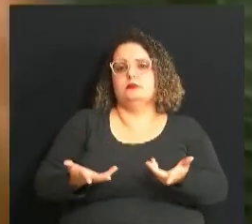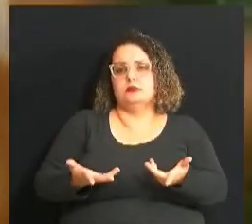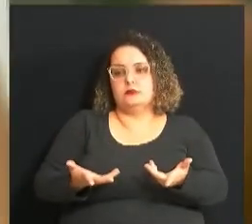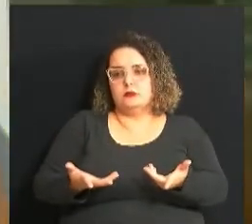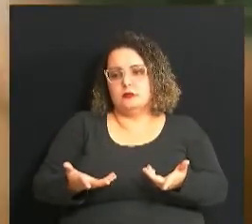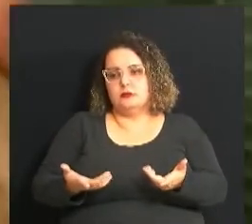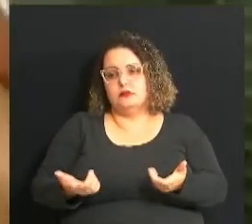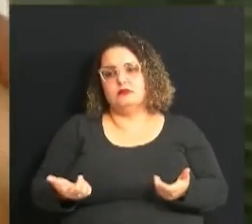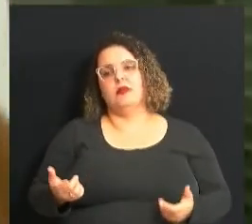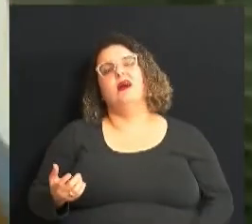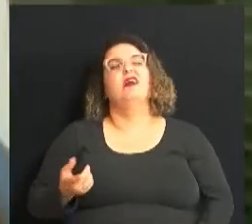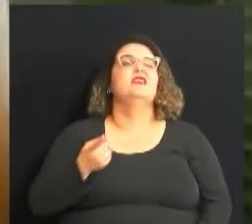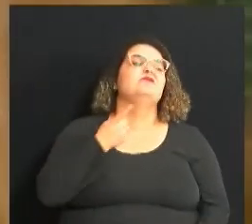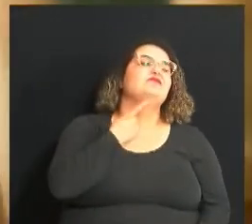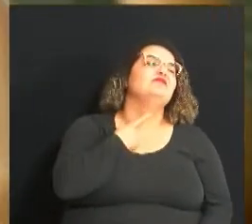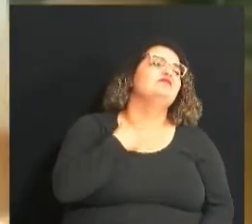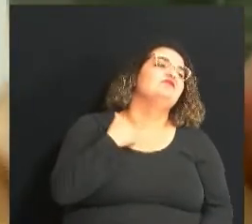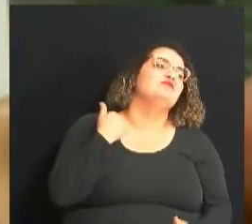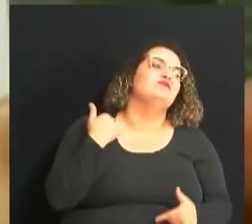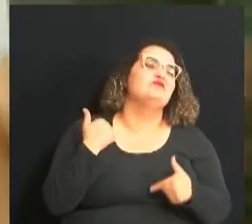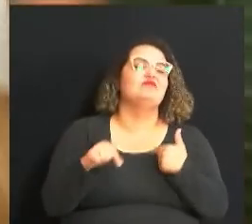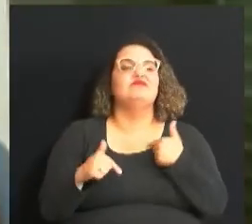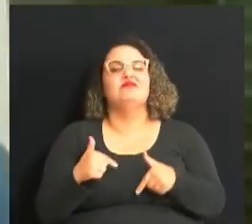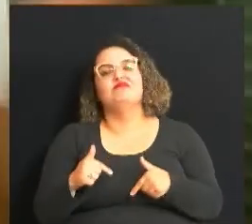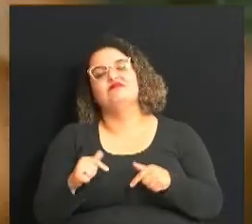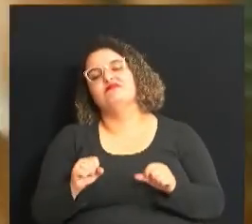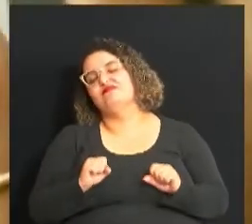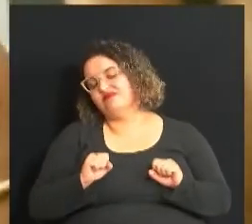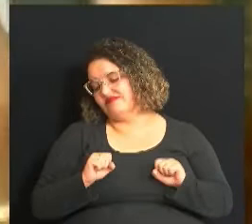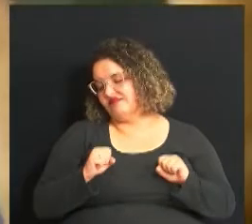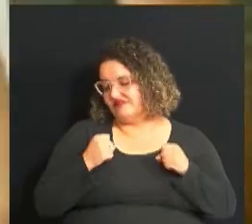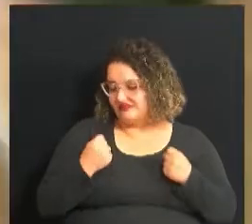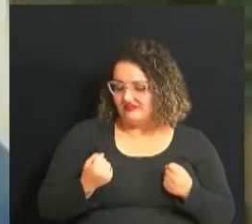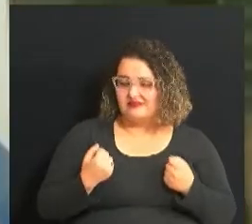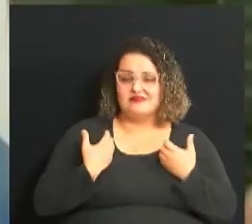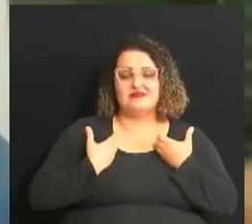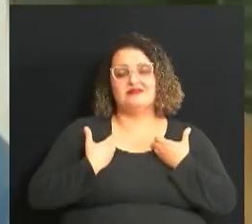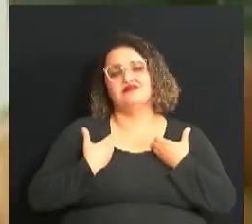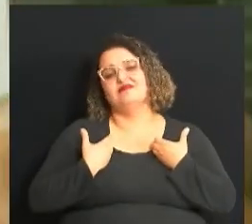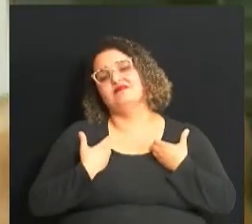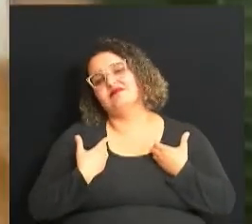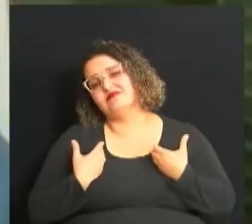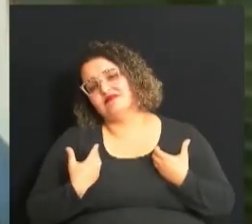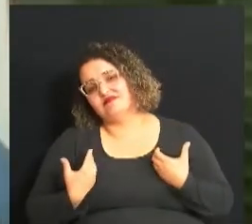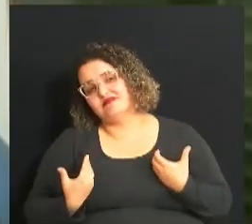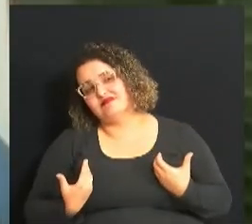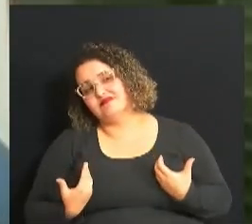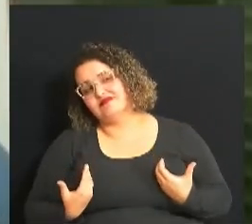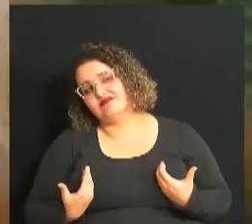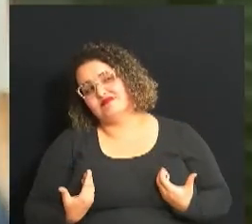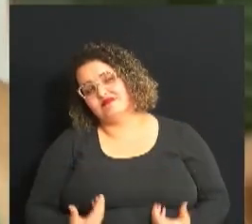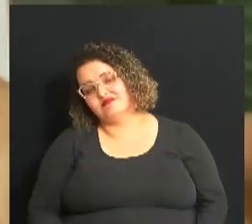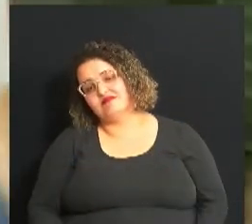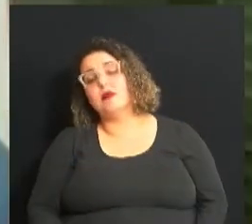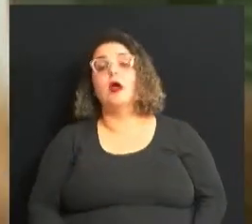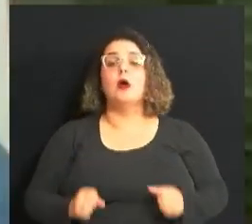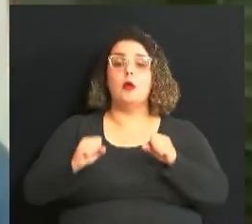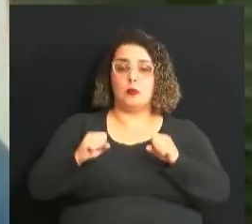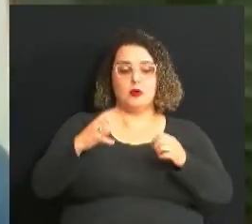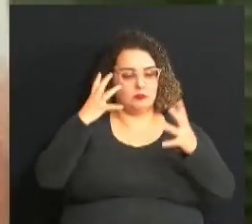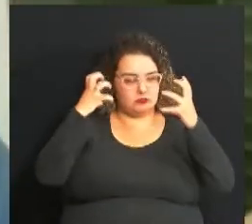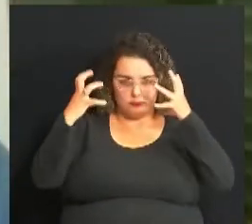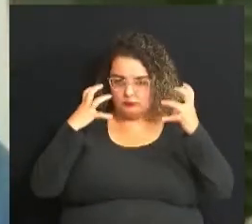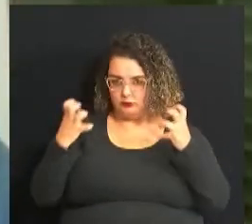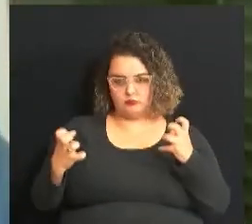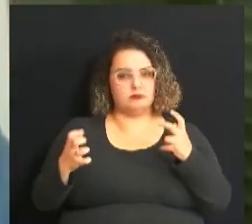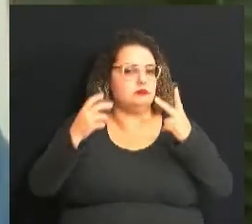trabalho, da vontade, do ânimo, né? Um cansaço exagerado. Isso pode ser estresse, pode ser